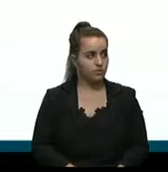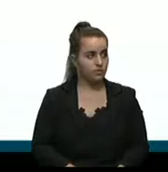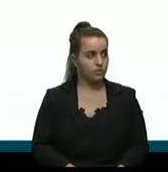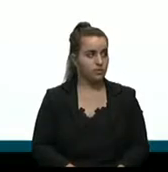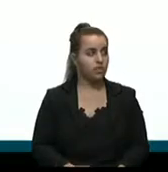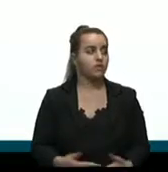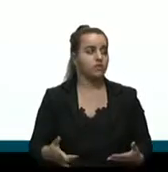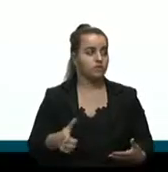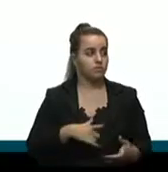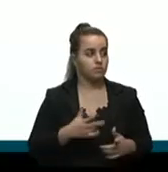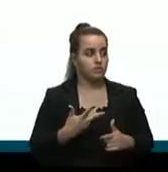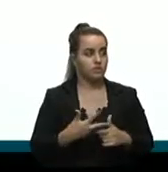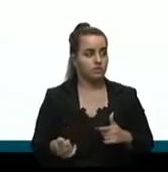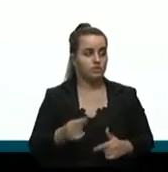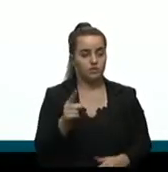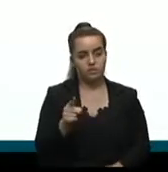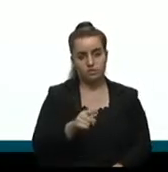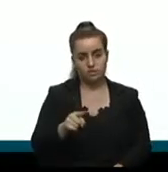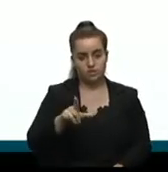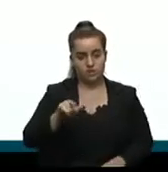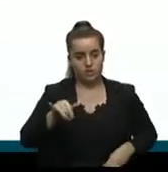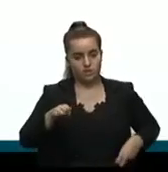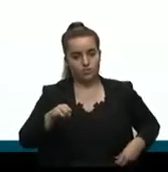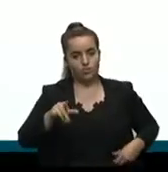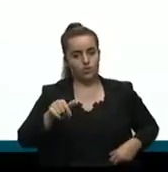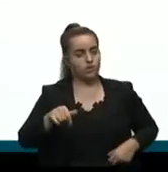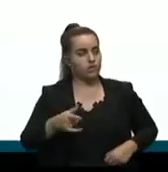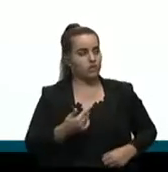Então, temos aqui Z lambda igual a